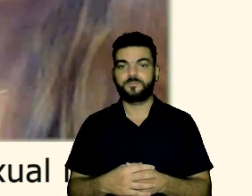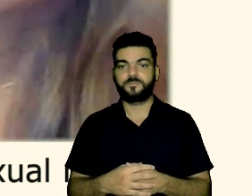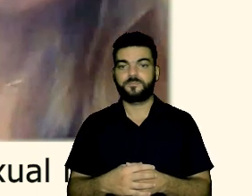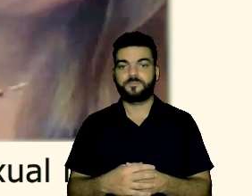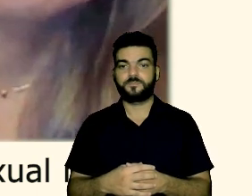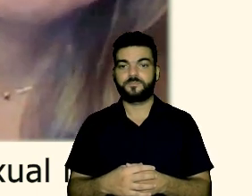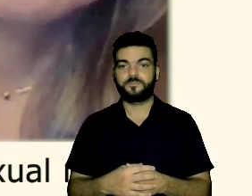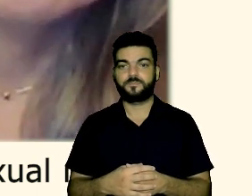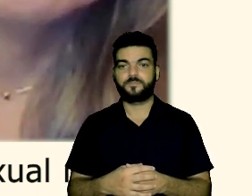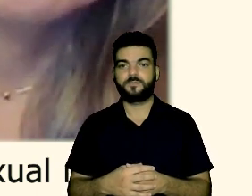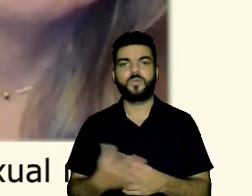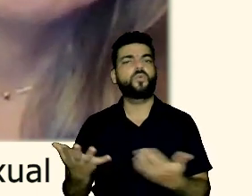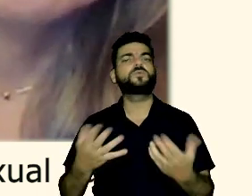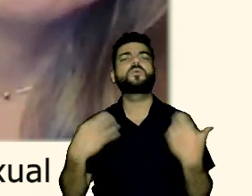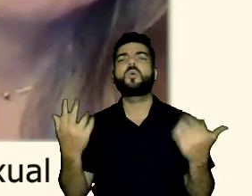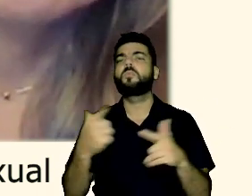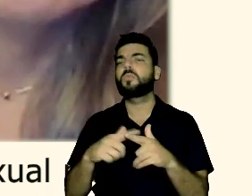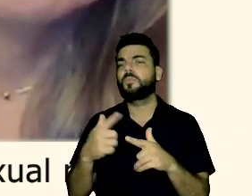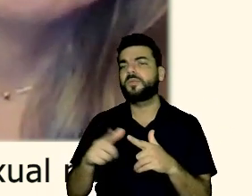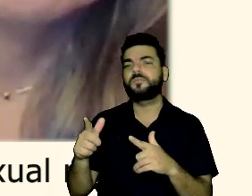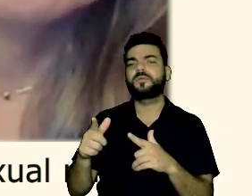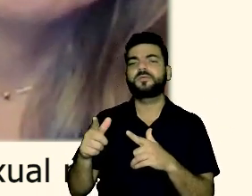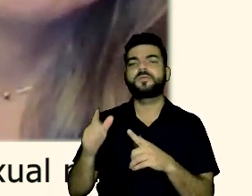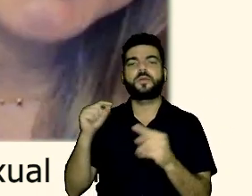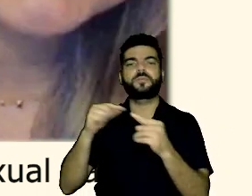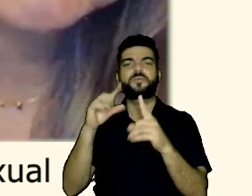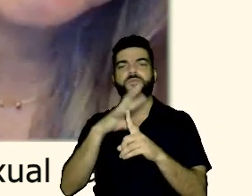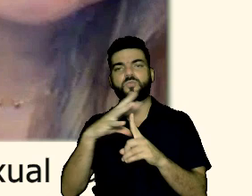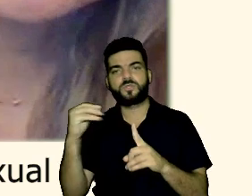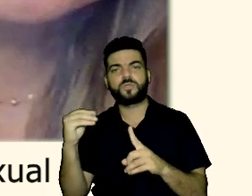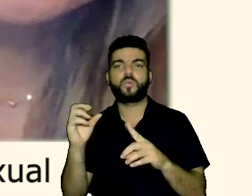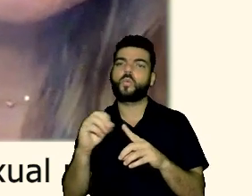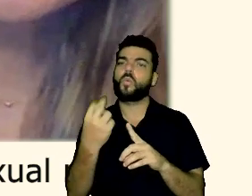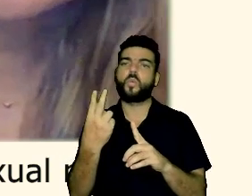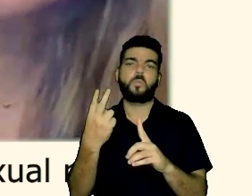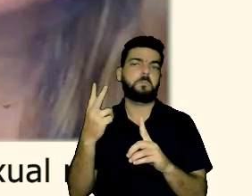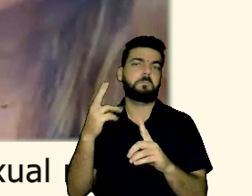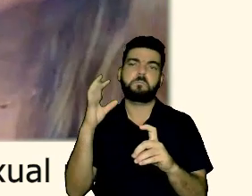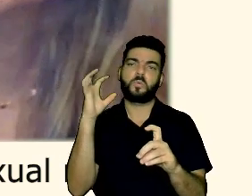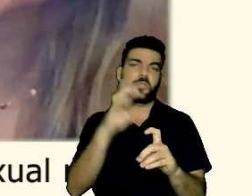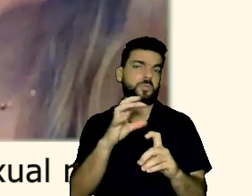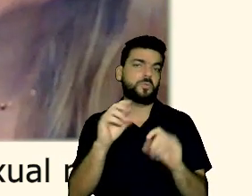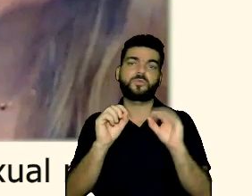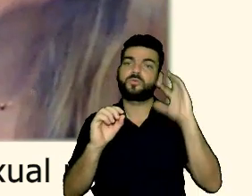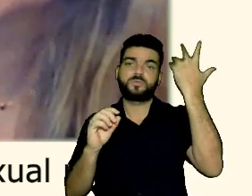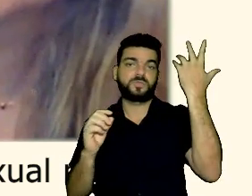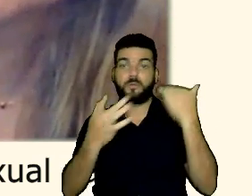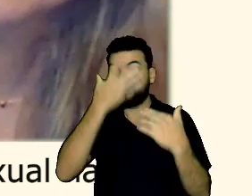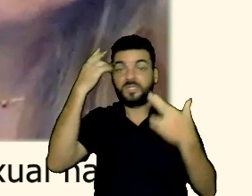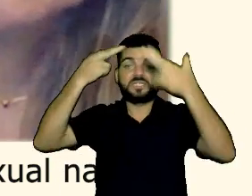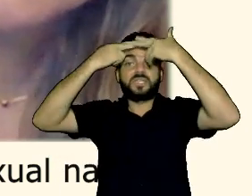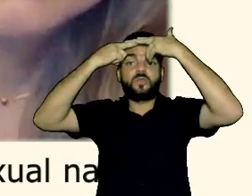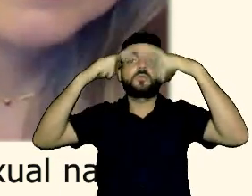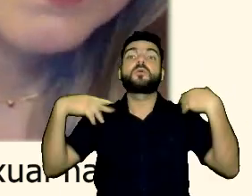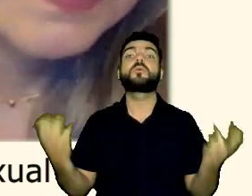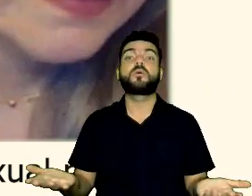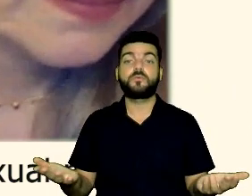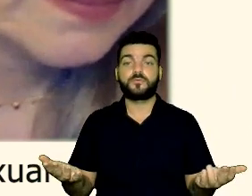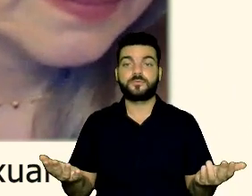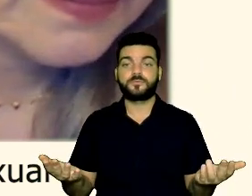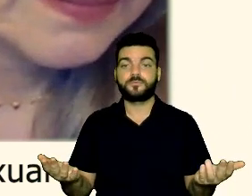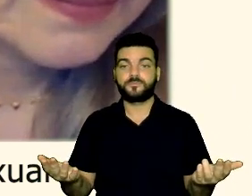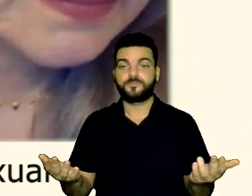Então, quais tipos de distúrbios, né, o assédio moral e o assédio sexual, ele